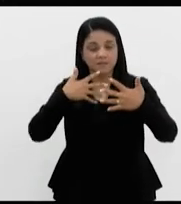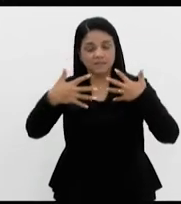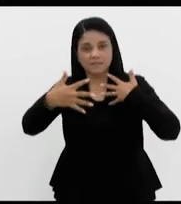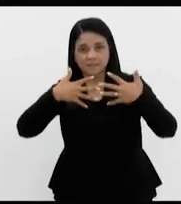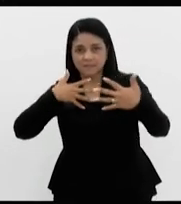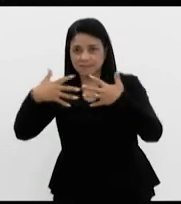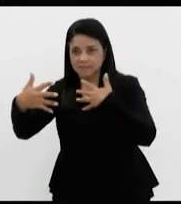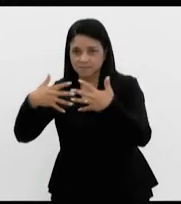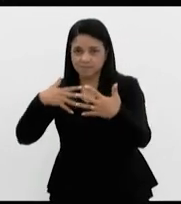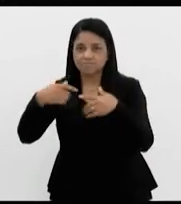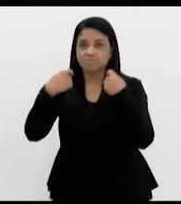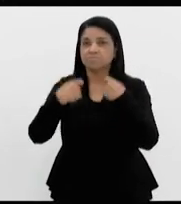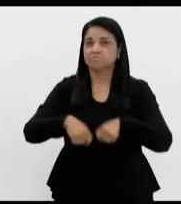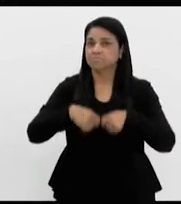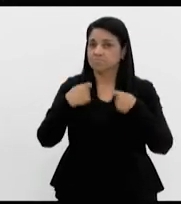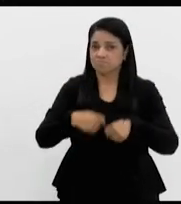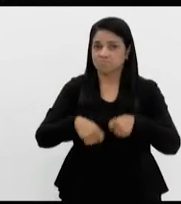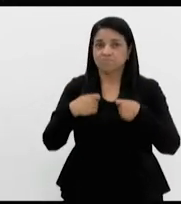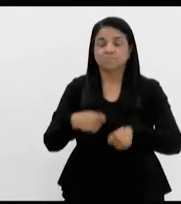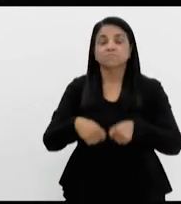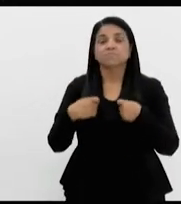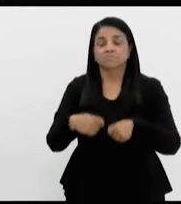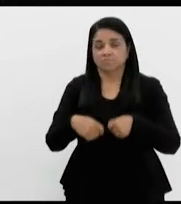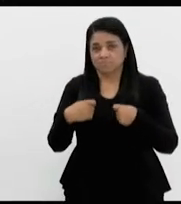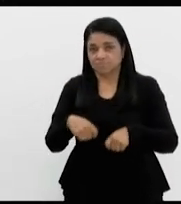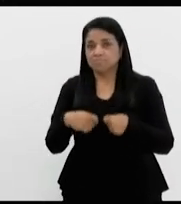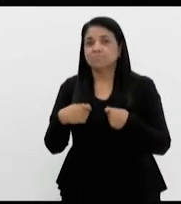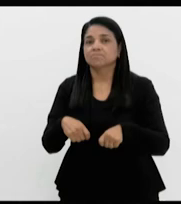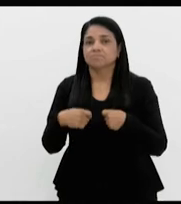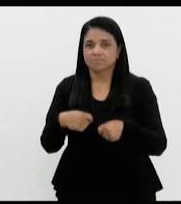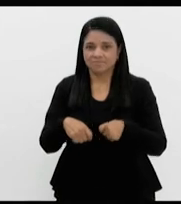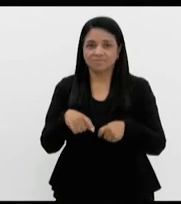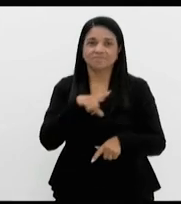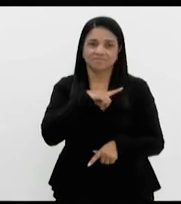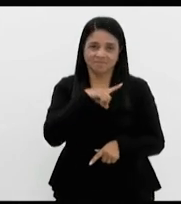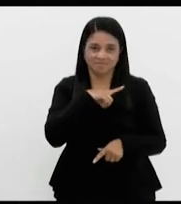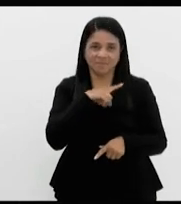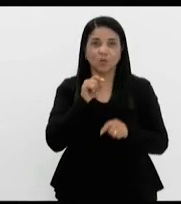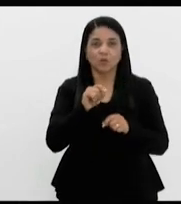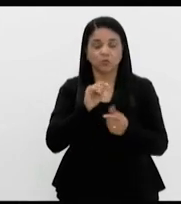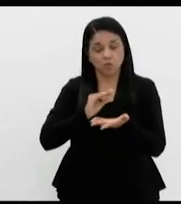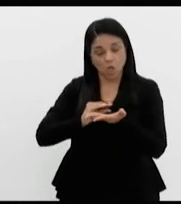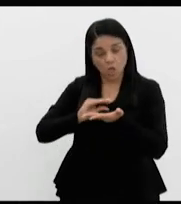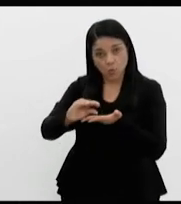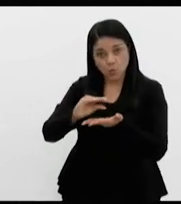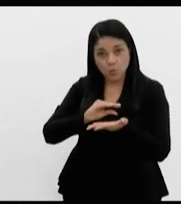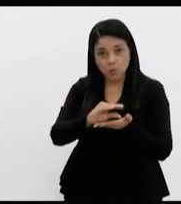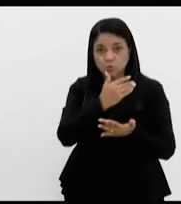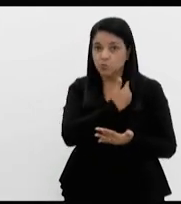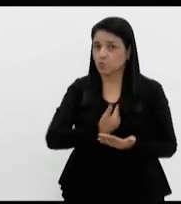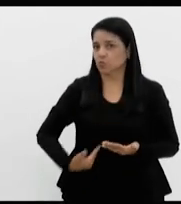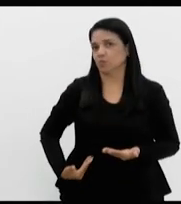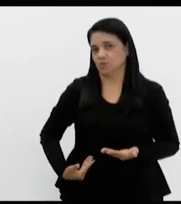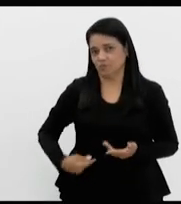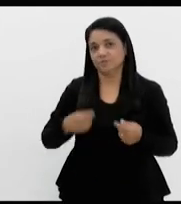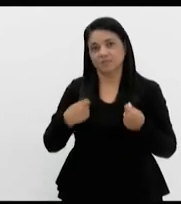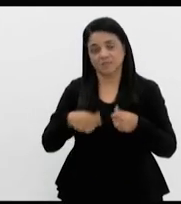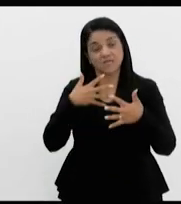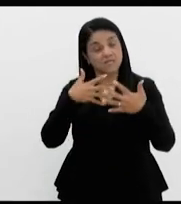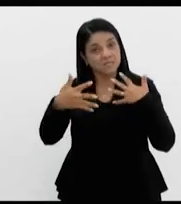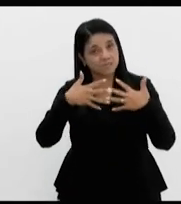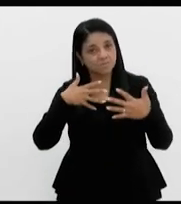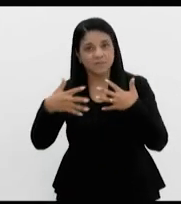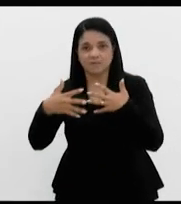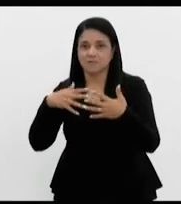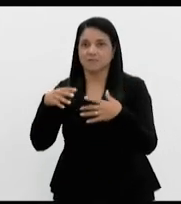transparência necessária que a gente precisa ter quando a gente fala também dos recursos públicos. Não menos